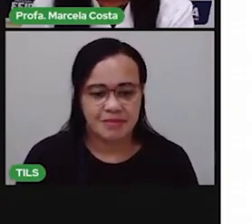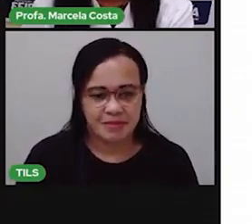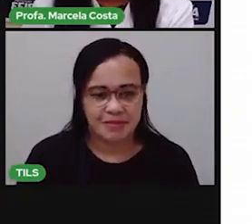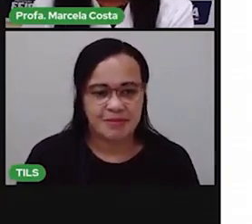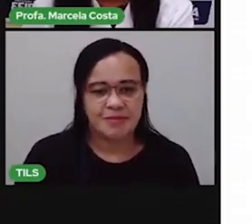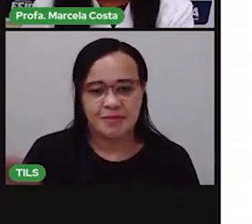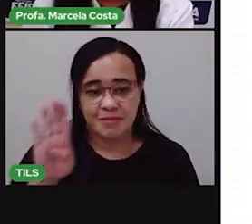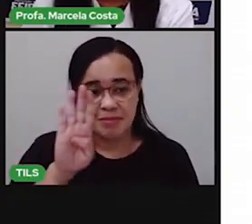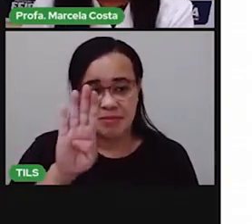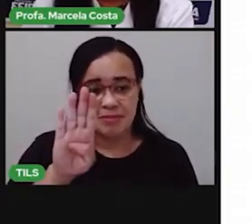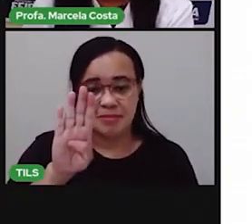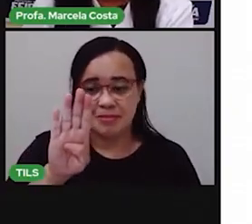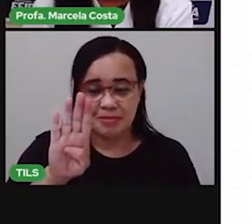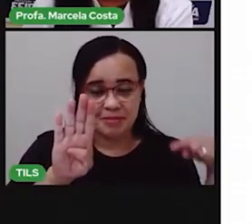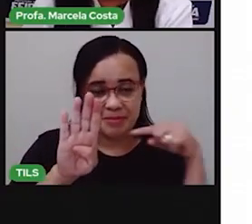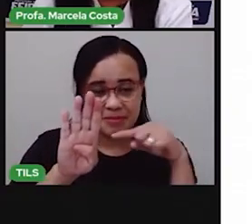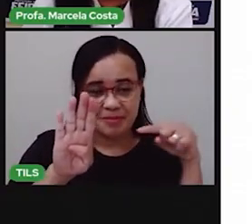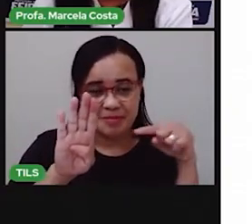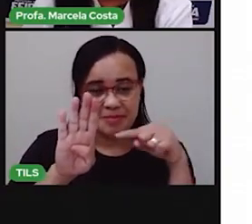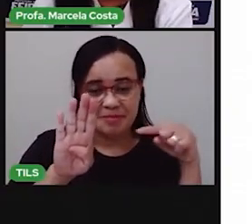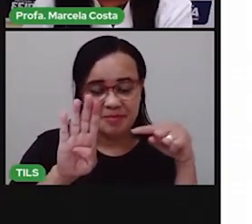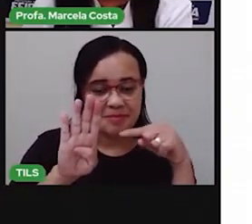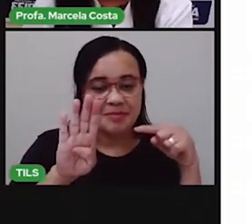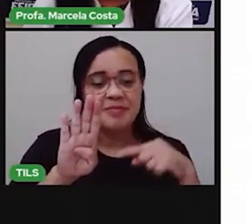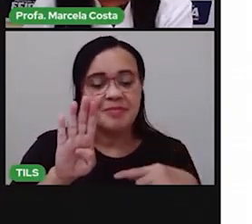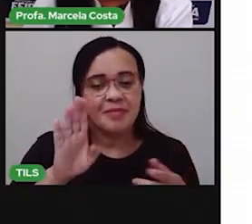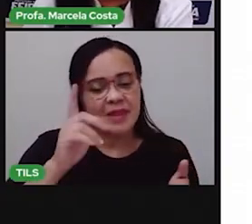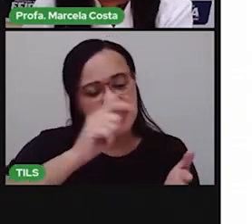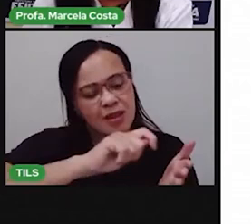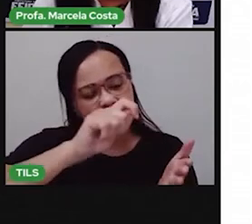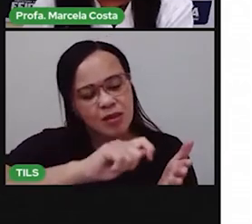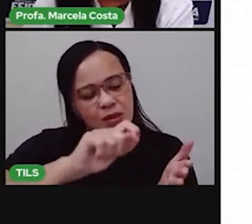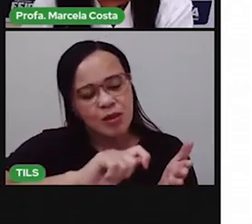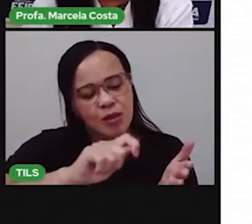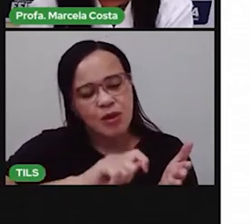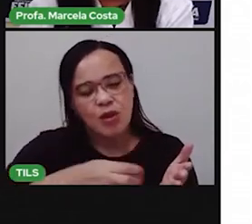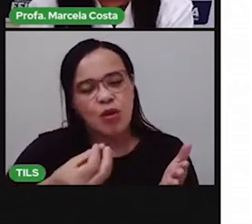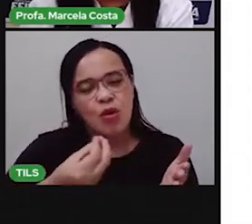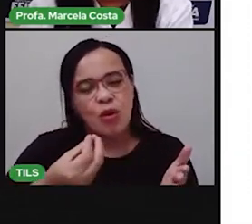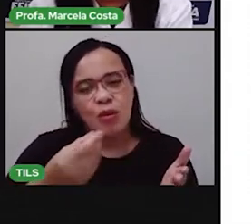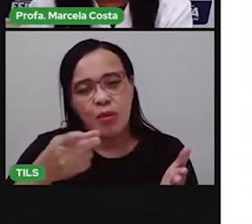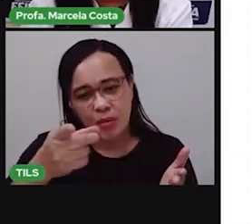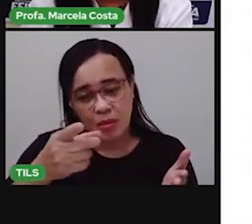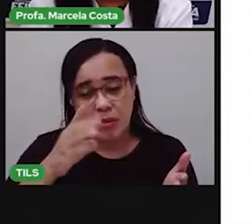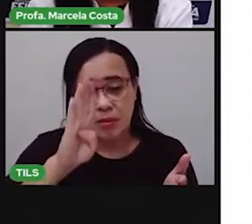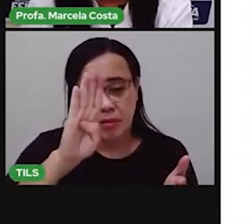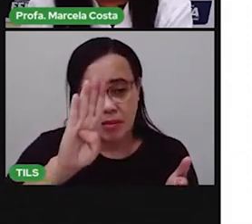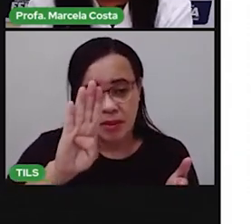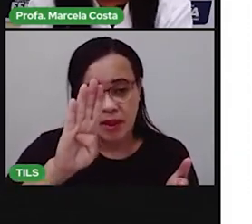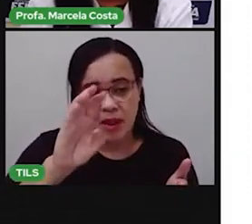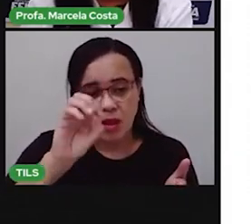É o som do B, não é isso? Vamos ver a escrita. Ó, boi.